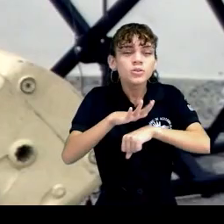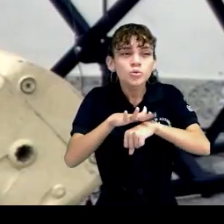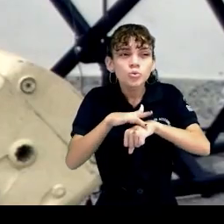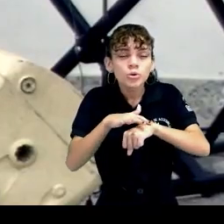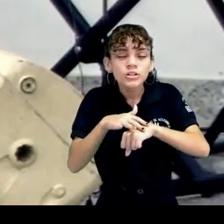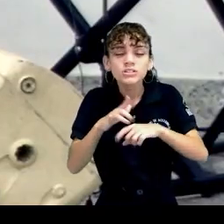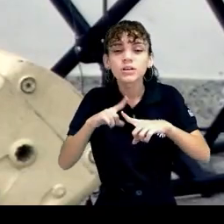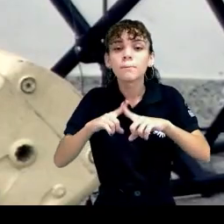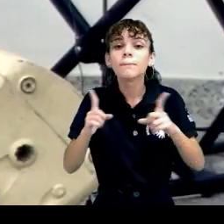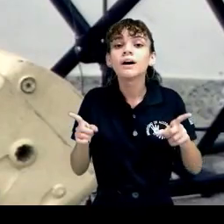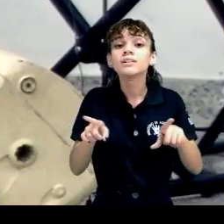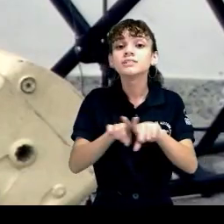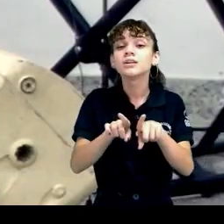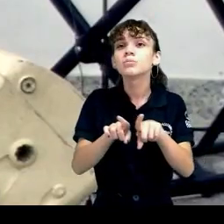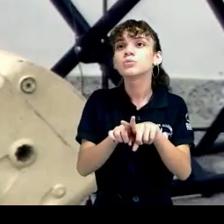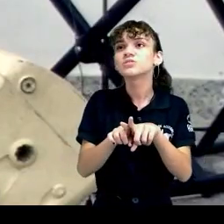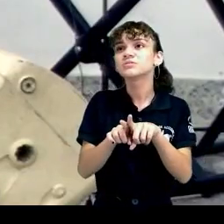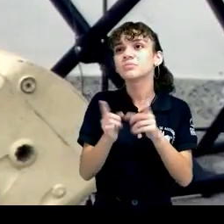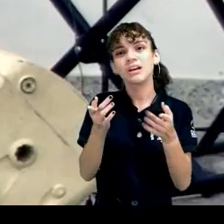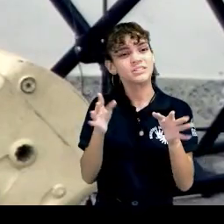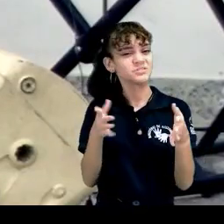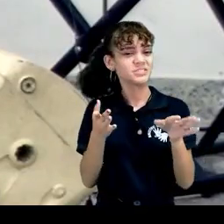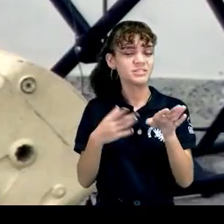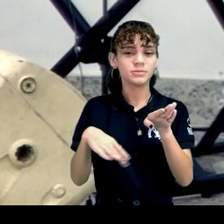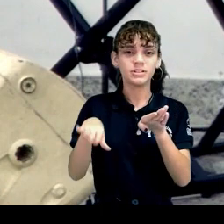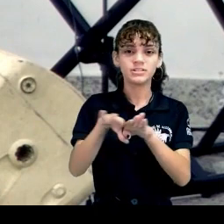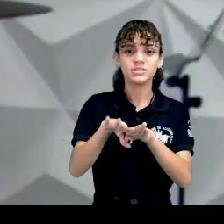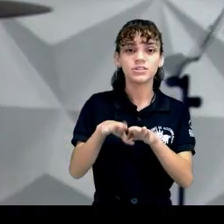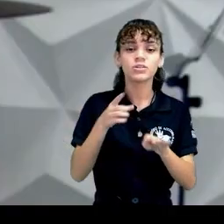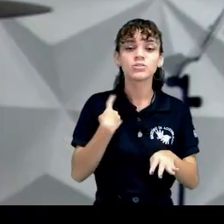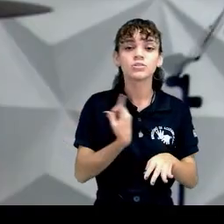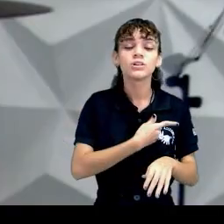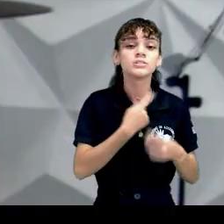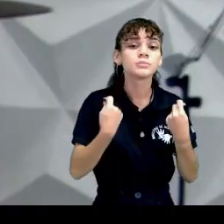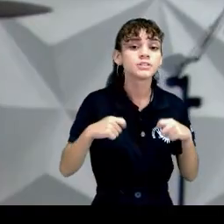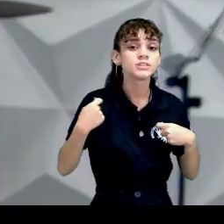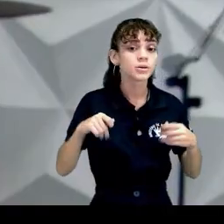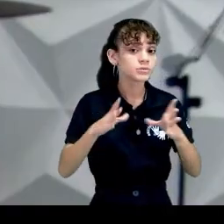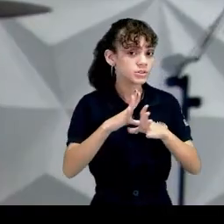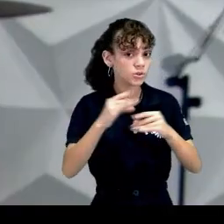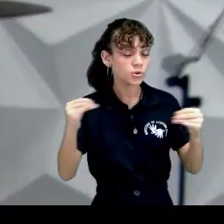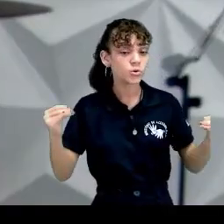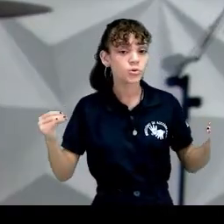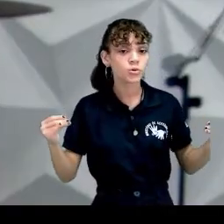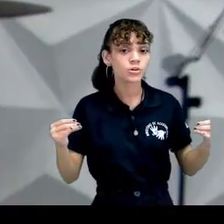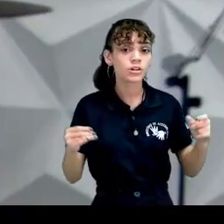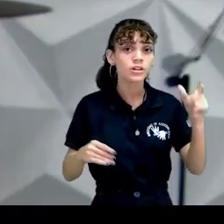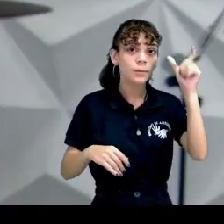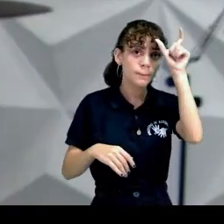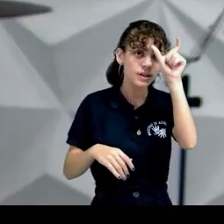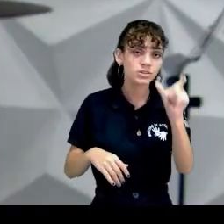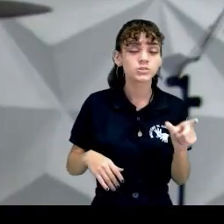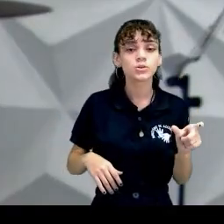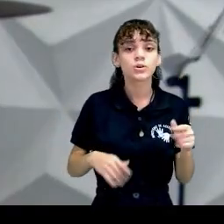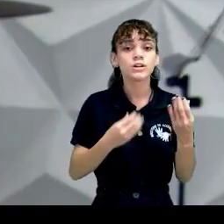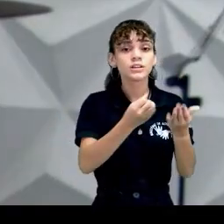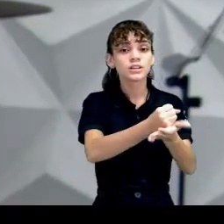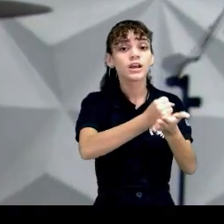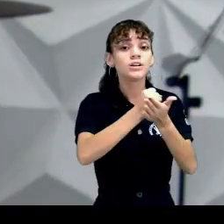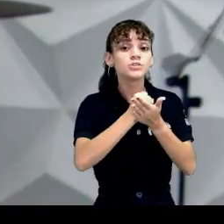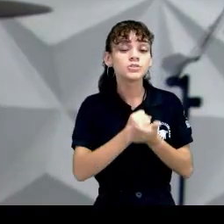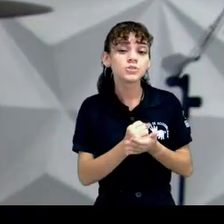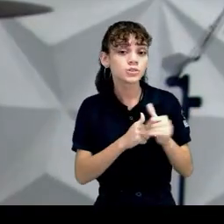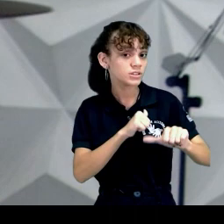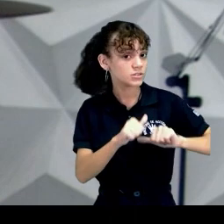do plano, de um emprego, da restauração do casamento, de um milagre que só Deus pode fazer. E o